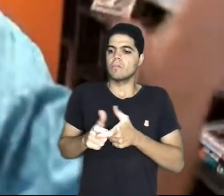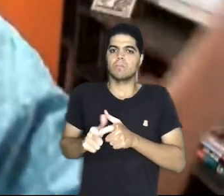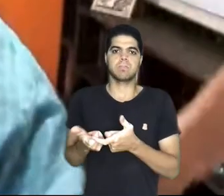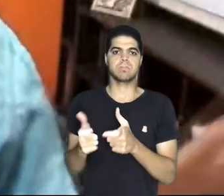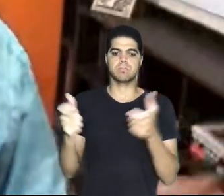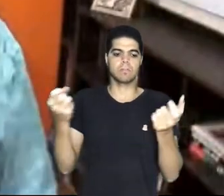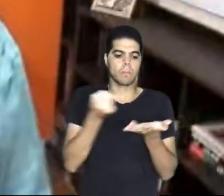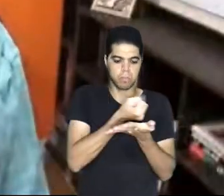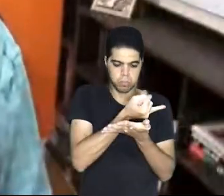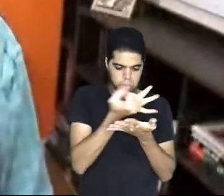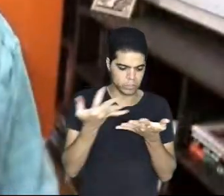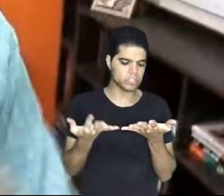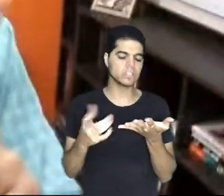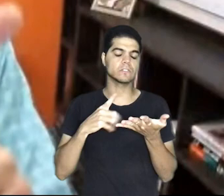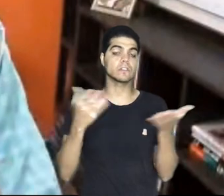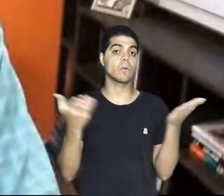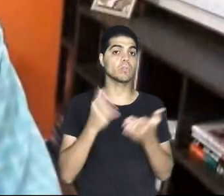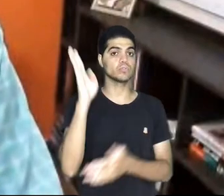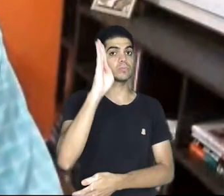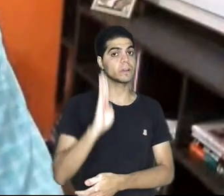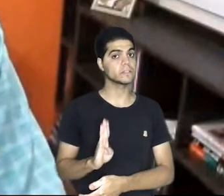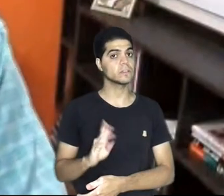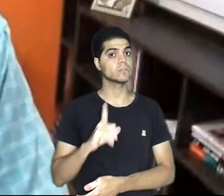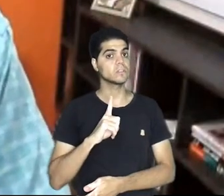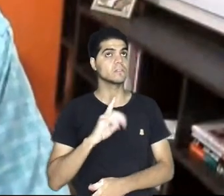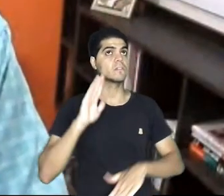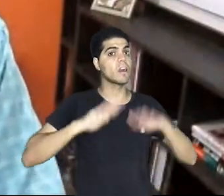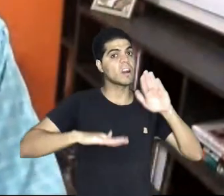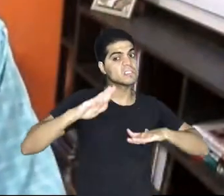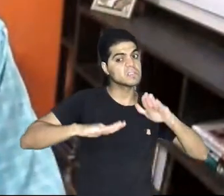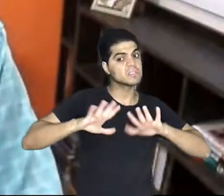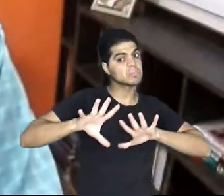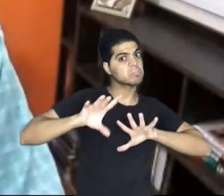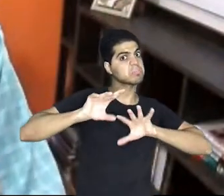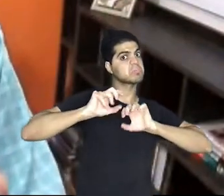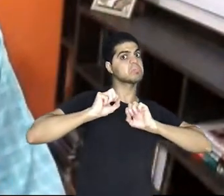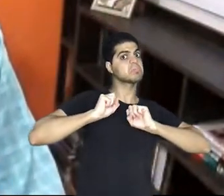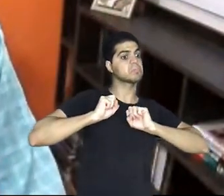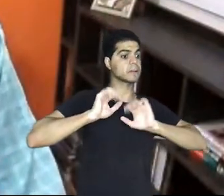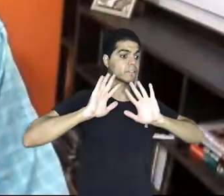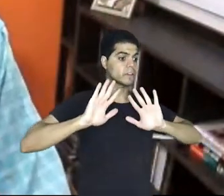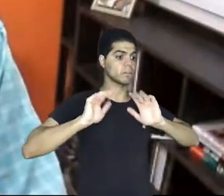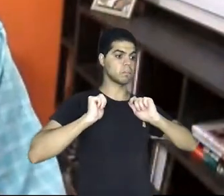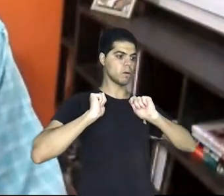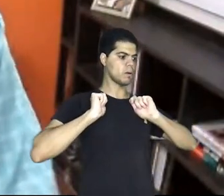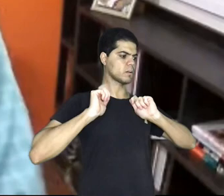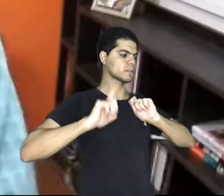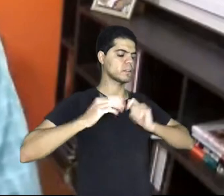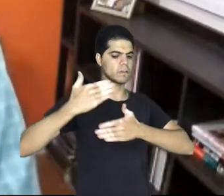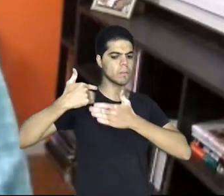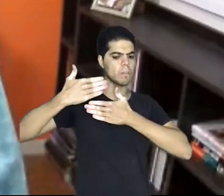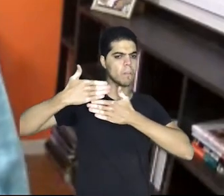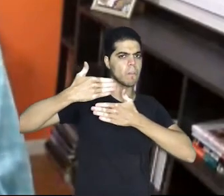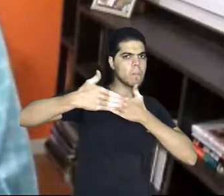crescimento quantitativo da historiografia brasileira. Talvez tenha havido uma retração nos últimos poucos anos, porque por